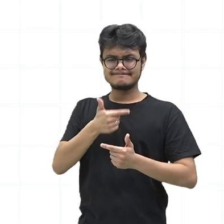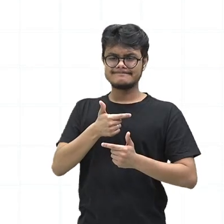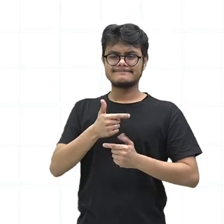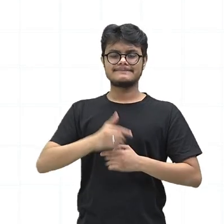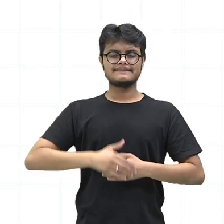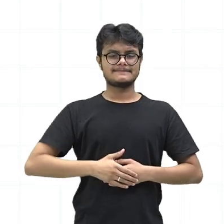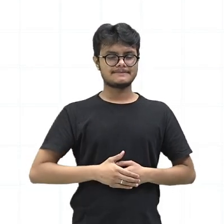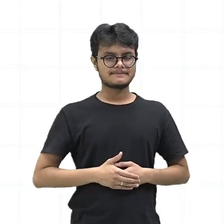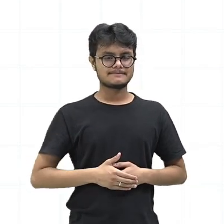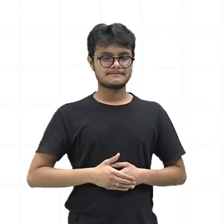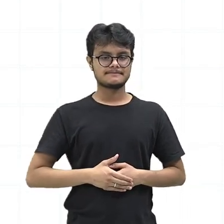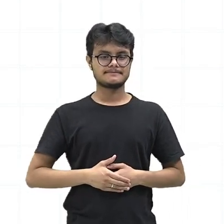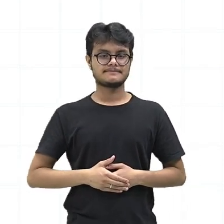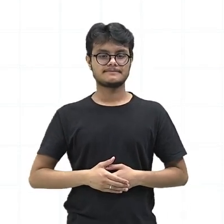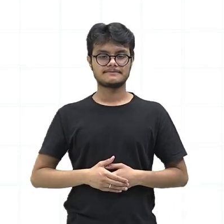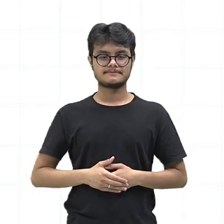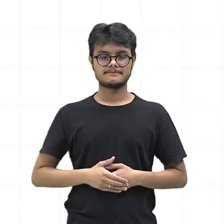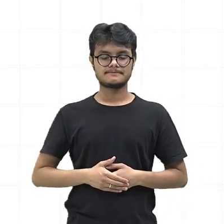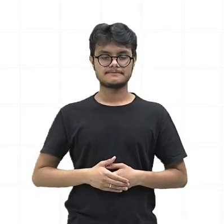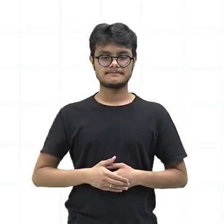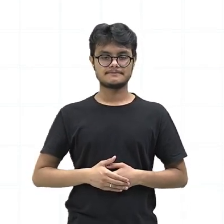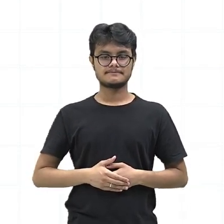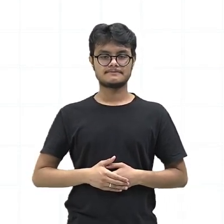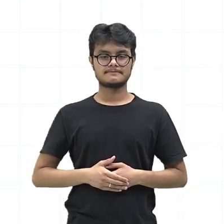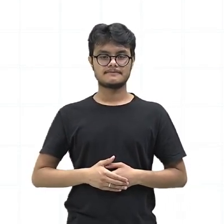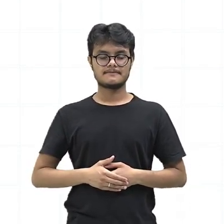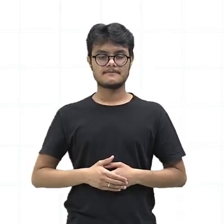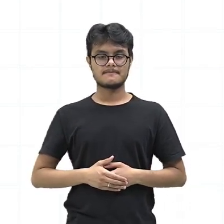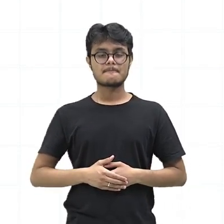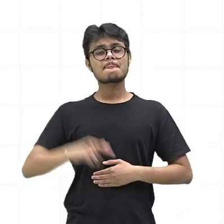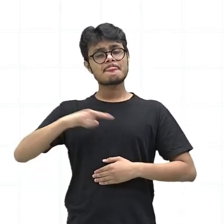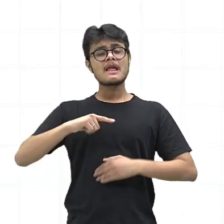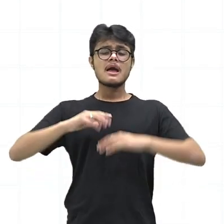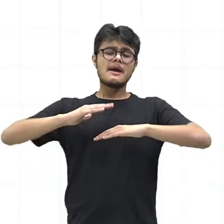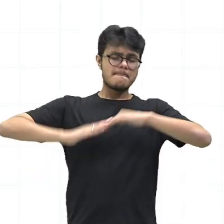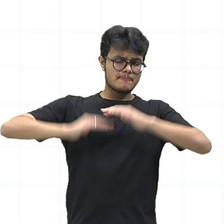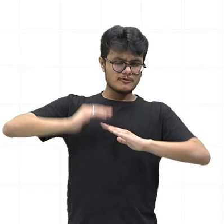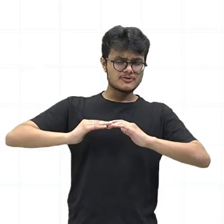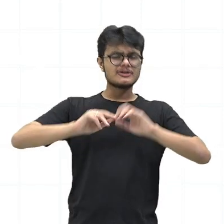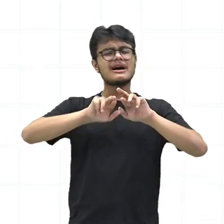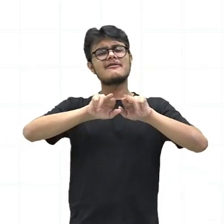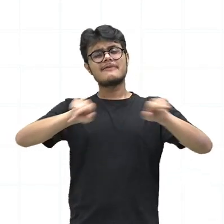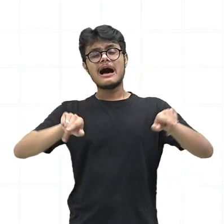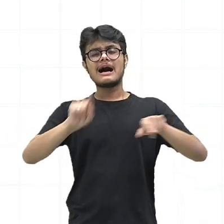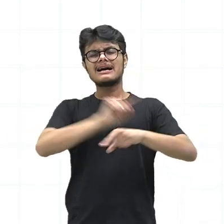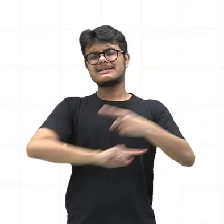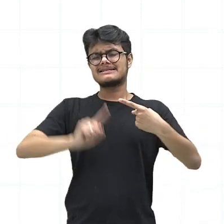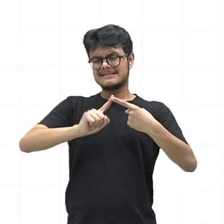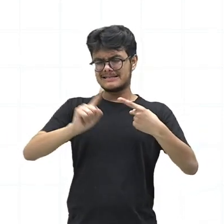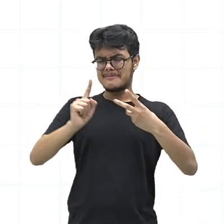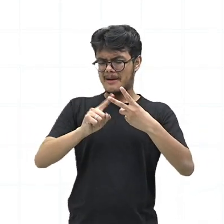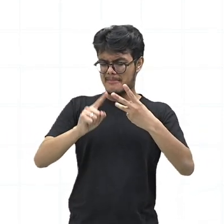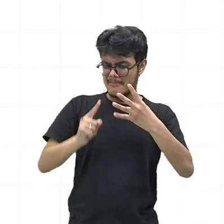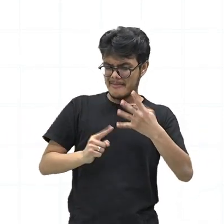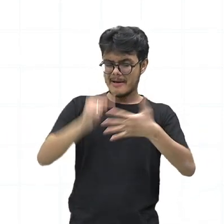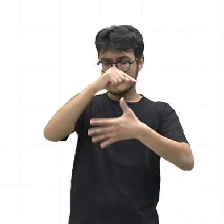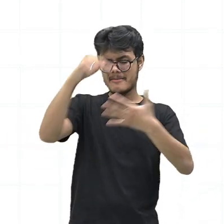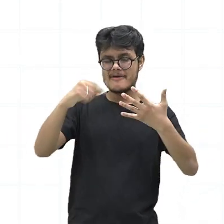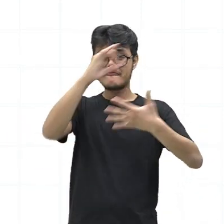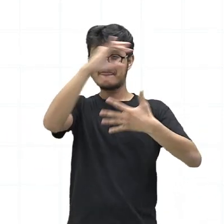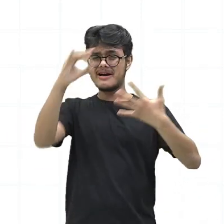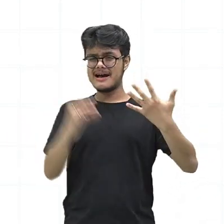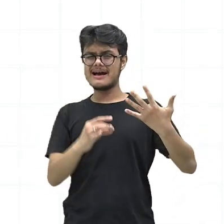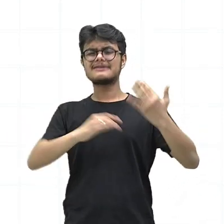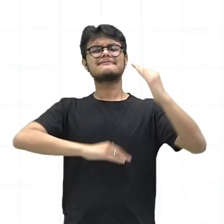Nós temos como integrantes das escolas de samba os carnavalescos, a gente tem sambista, passista, músicos, figurinistas,